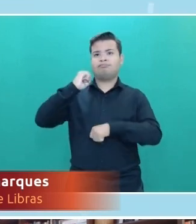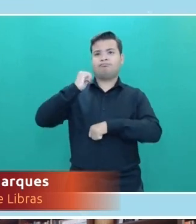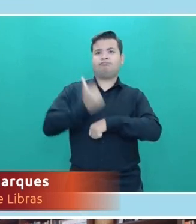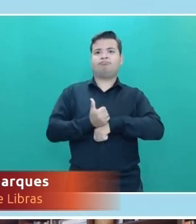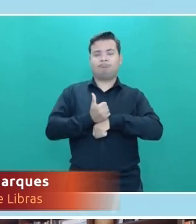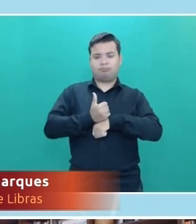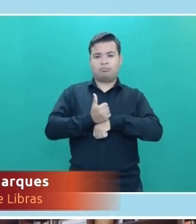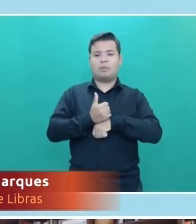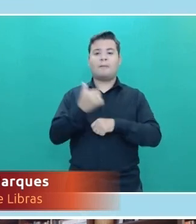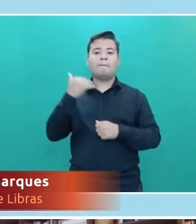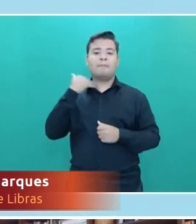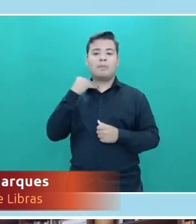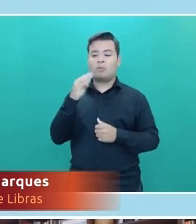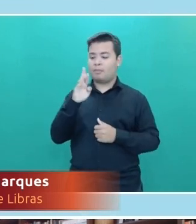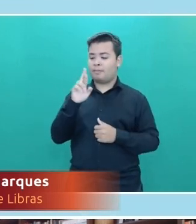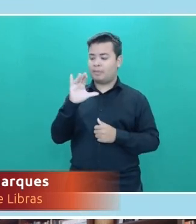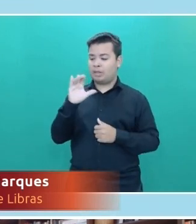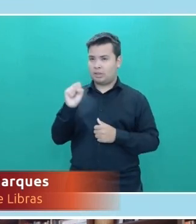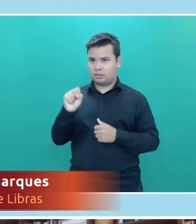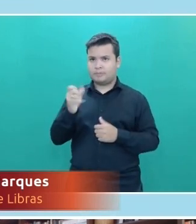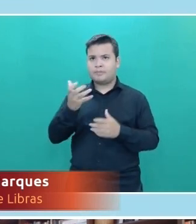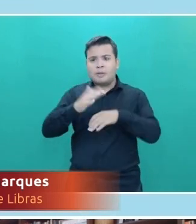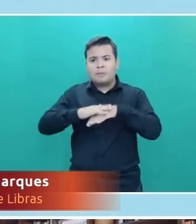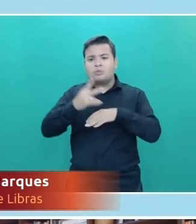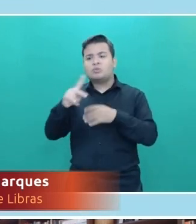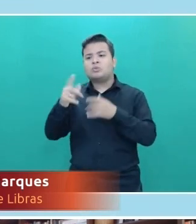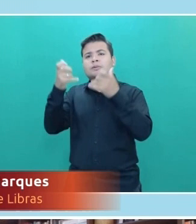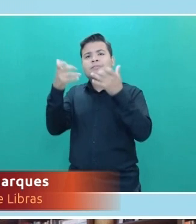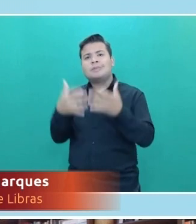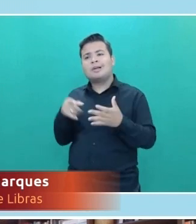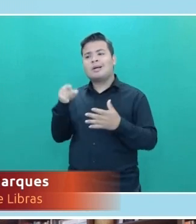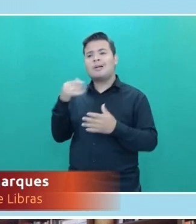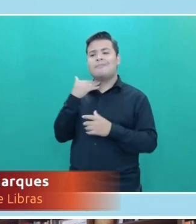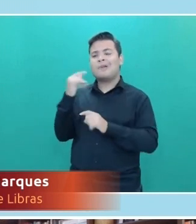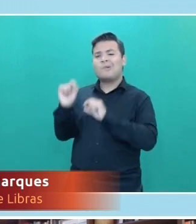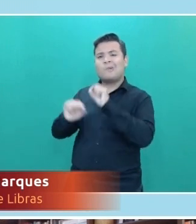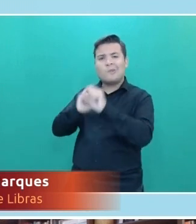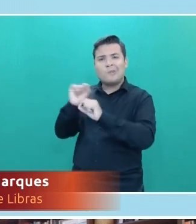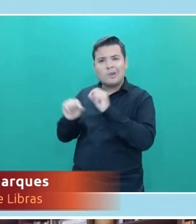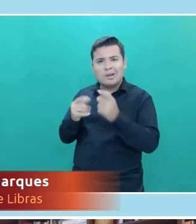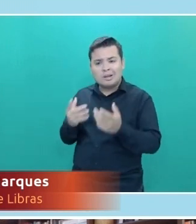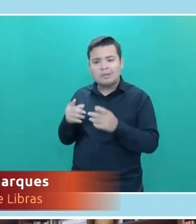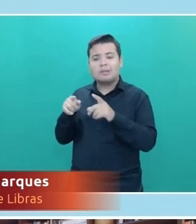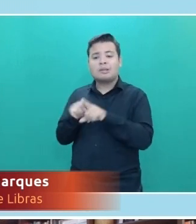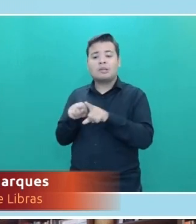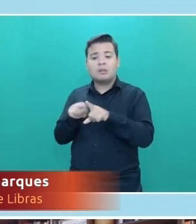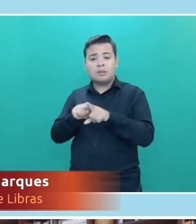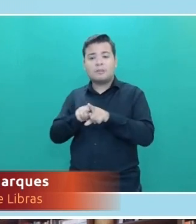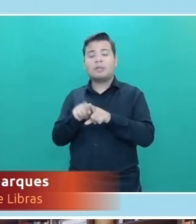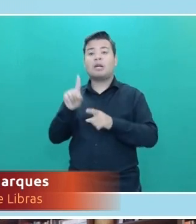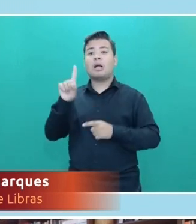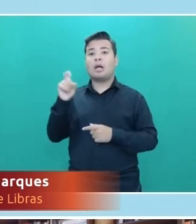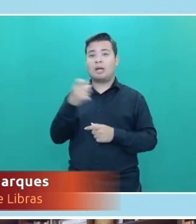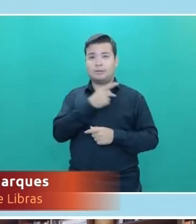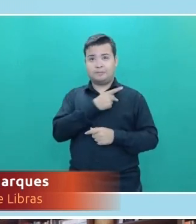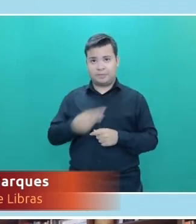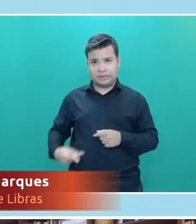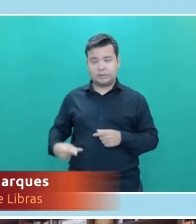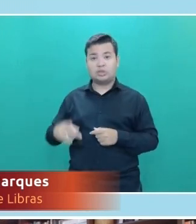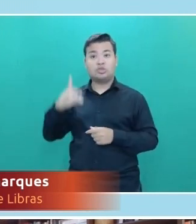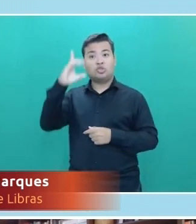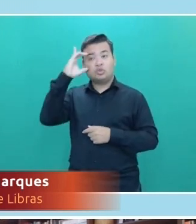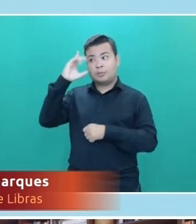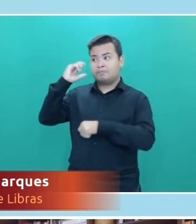senhor explicasse rapidamente aí para o nosso público o que são os BRICS, né? O que é esse banco e qual que é a importância da ex-presidente Dilma assumir esse